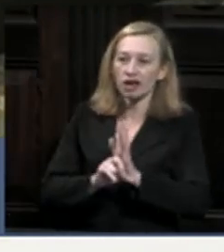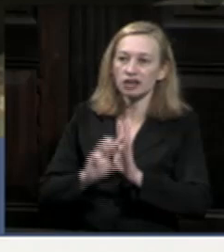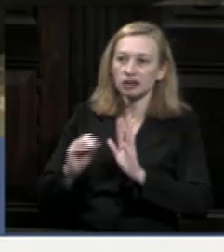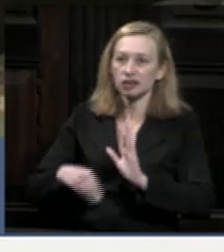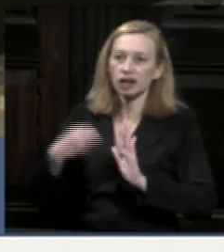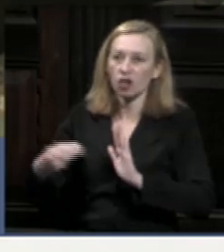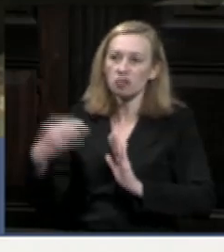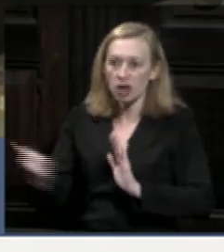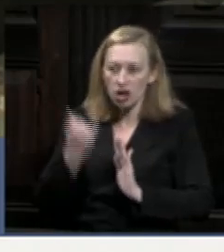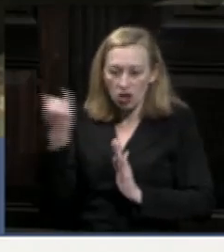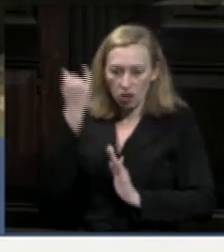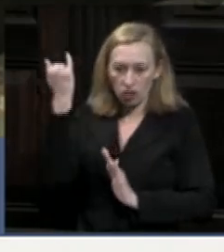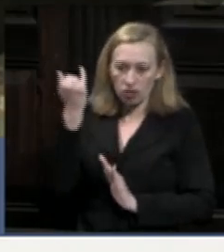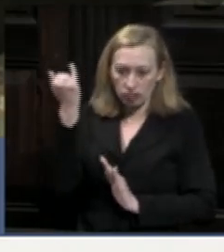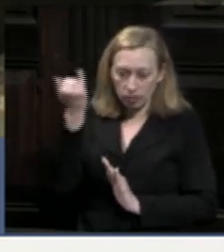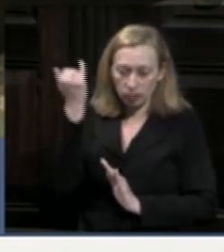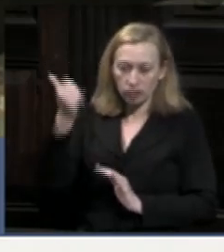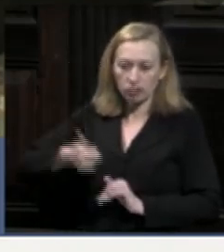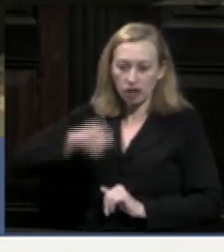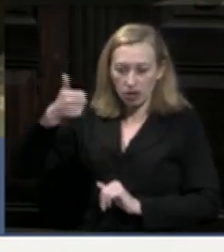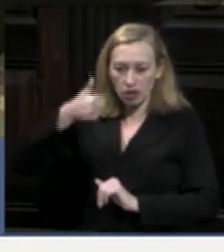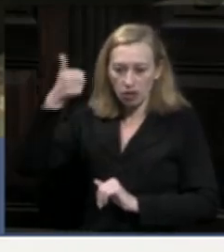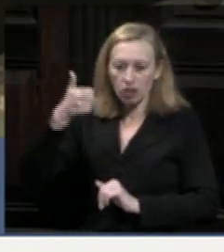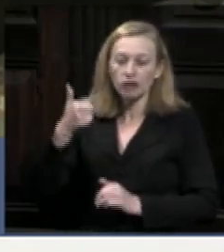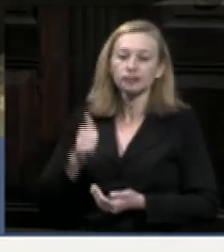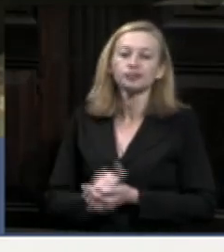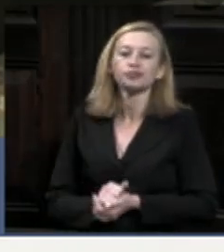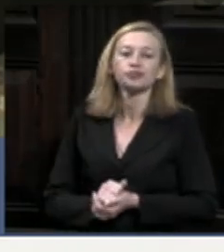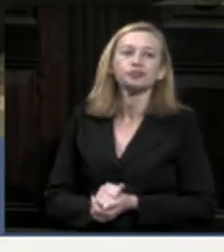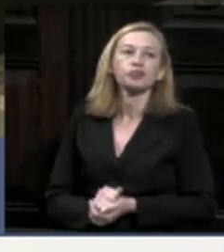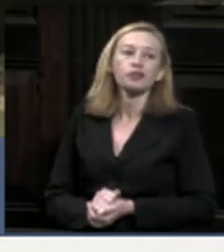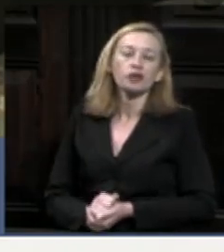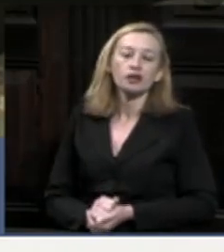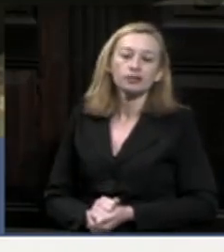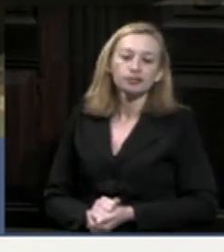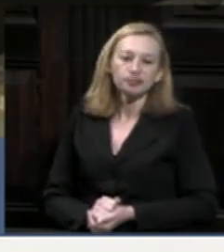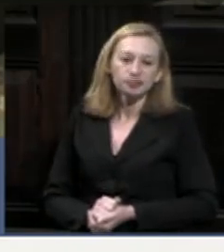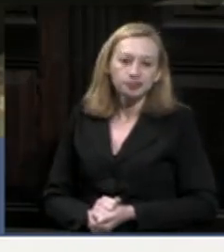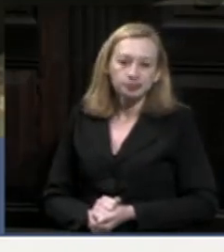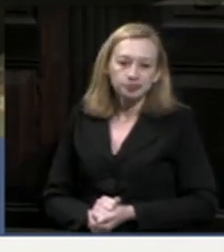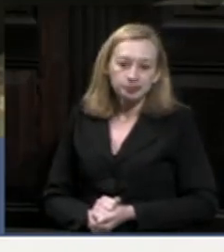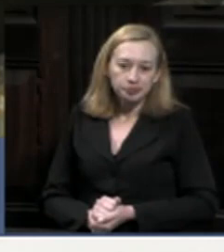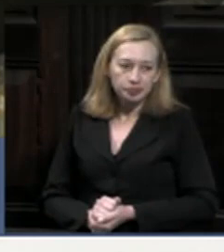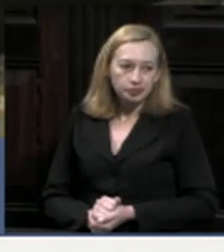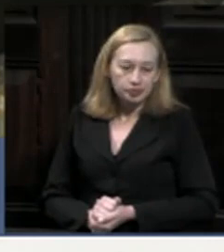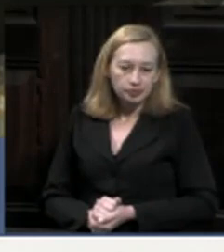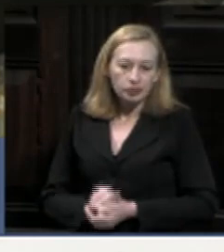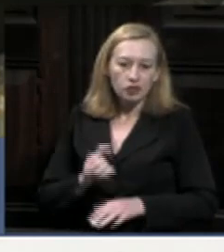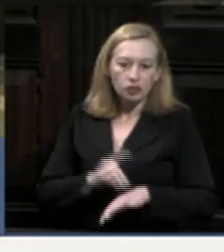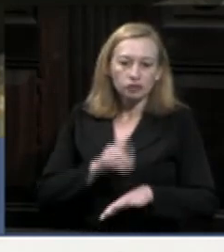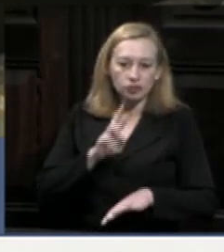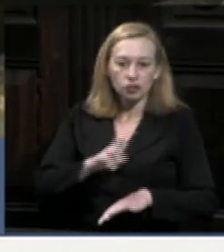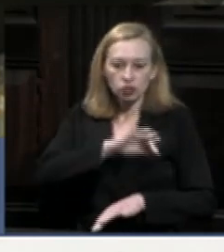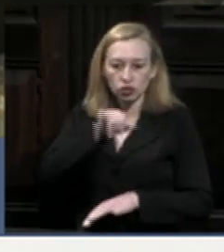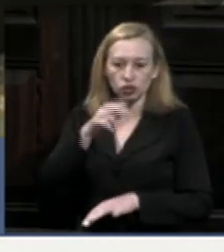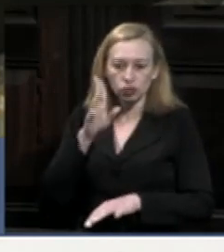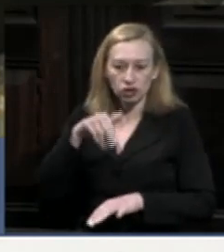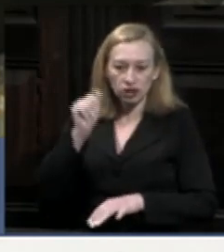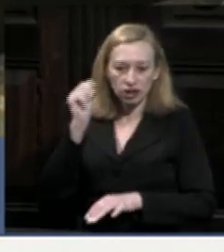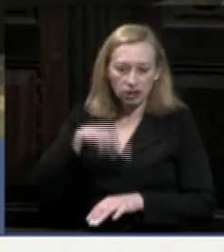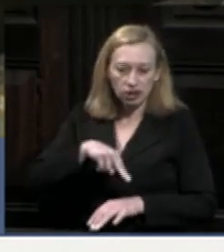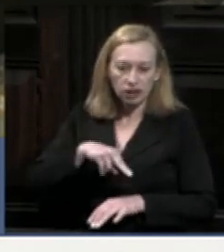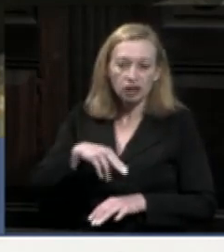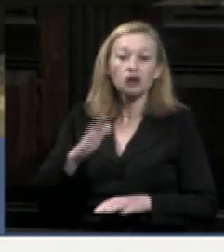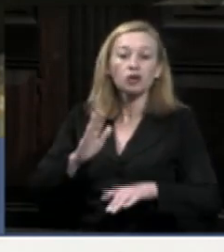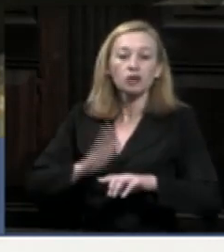avançar na autonomia das universidades em relação a temas são específicos de final juliana e de cada uma das universidades nós é